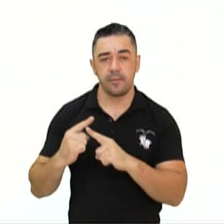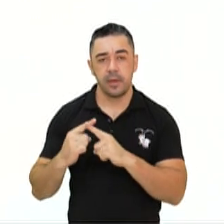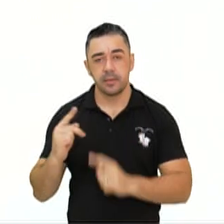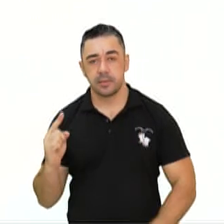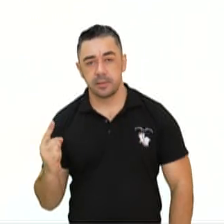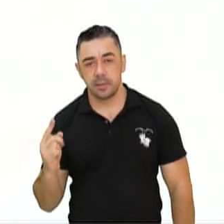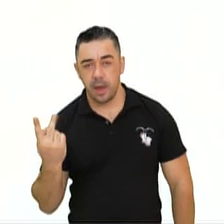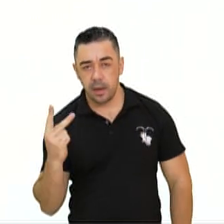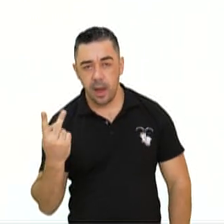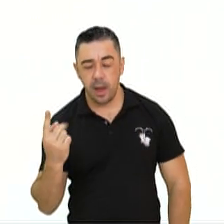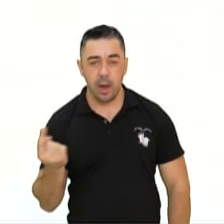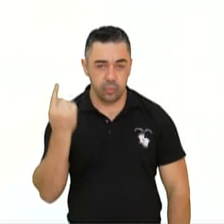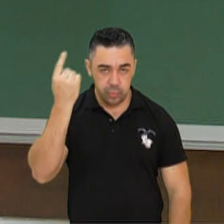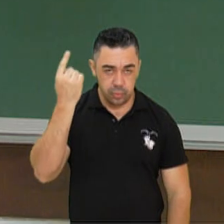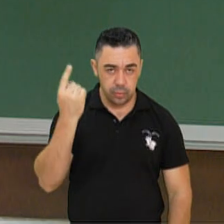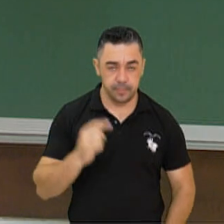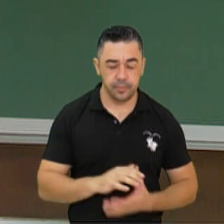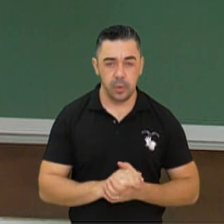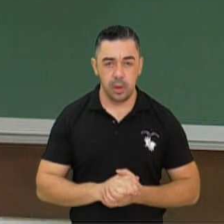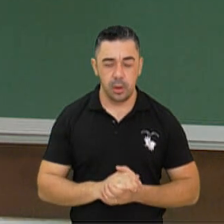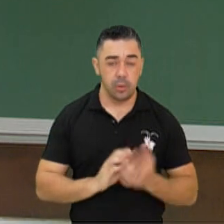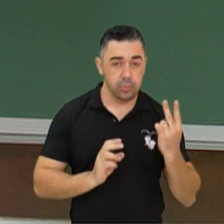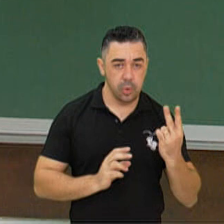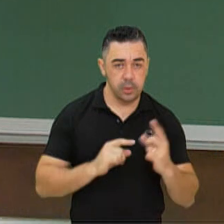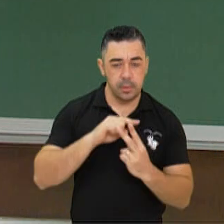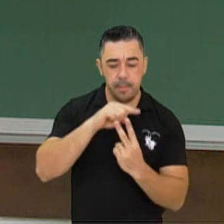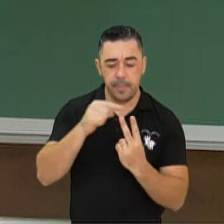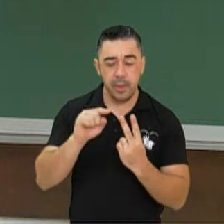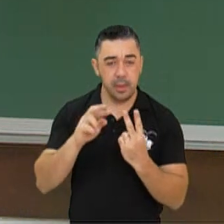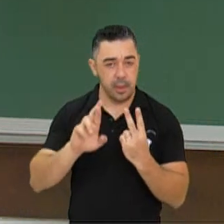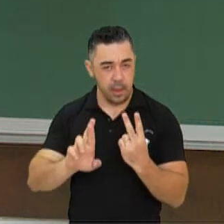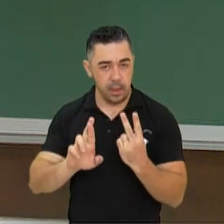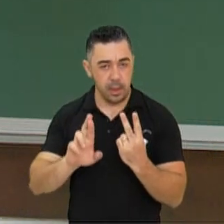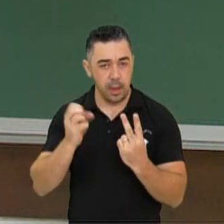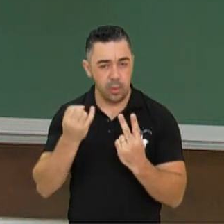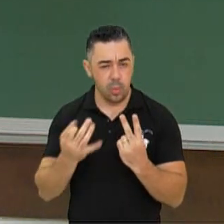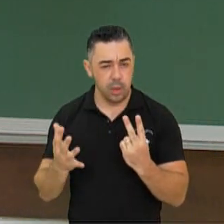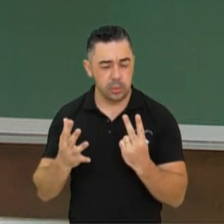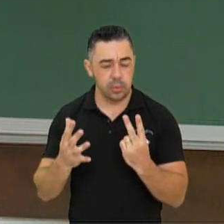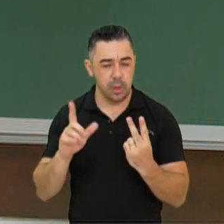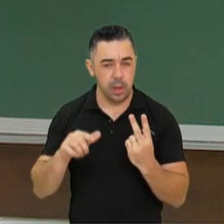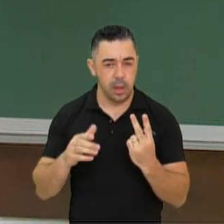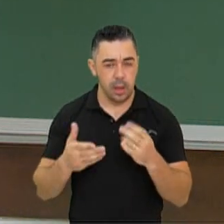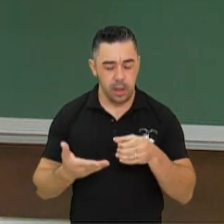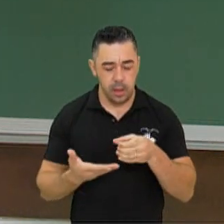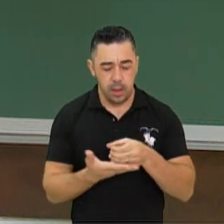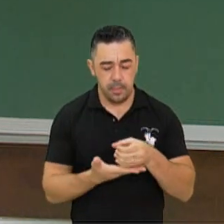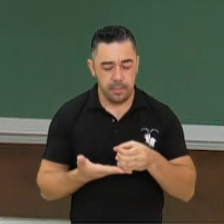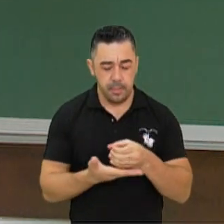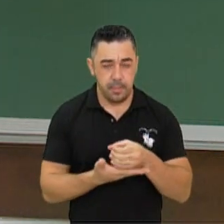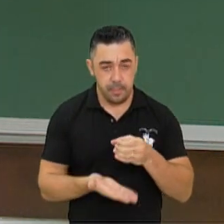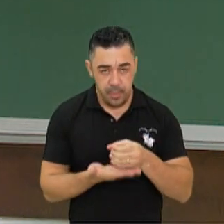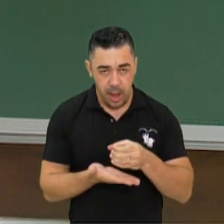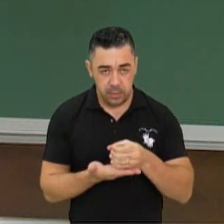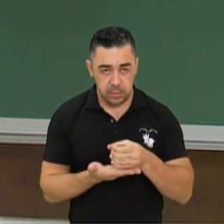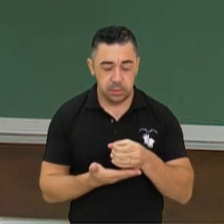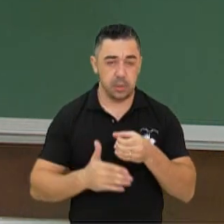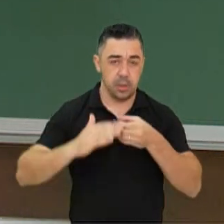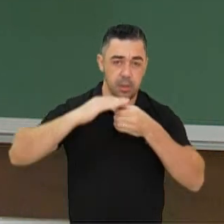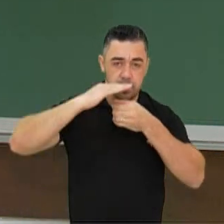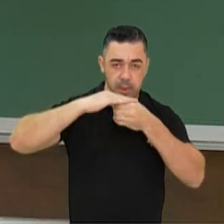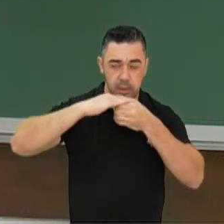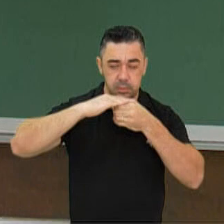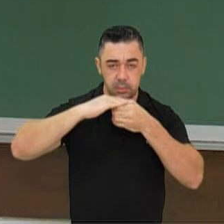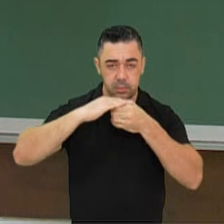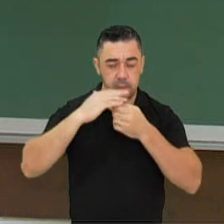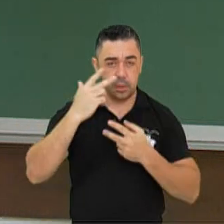altura. 2πr é o comprimento da circunferência da base. Quando eu falo base, pode ser tanto a superior quanto a inferior,